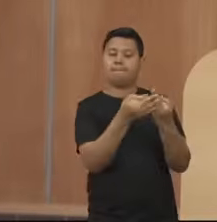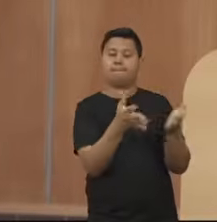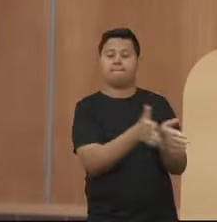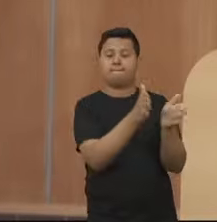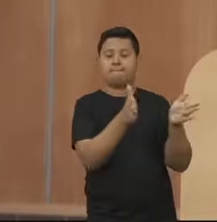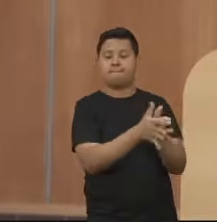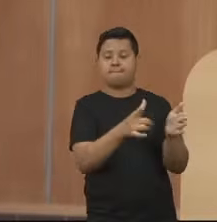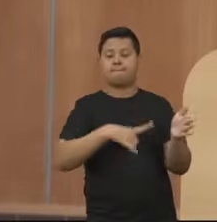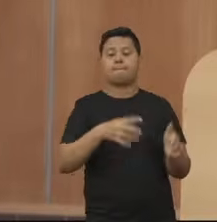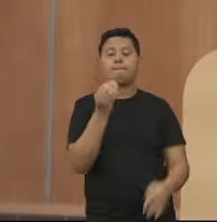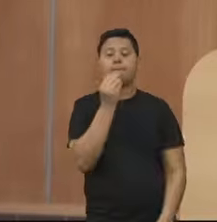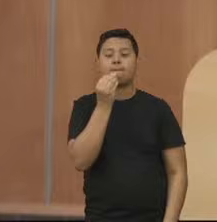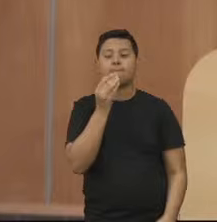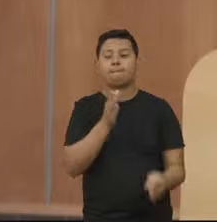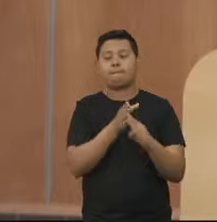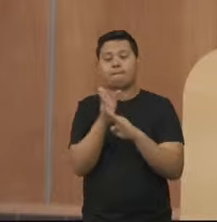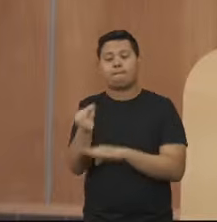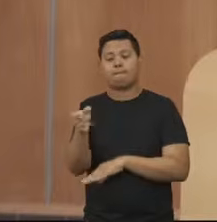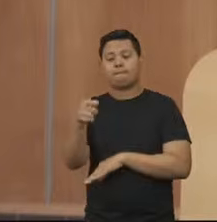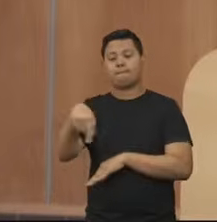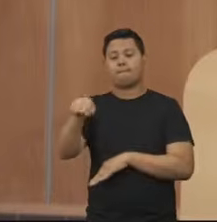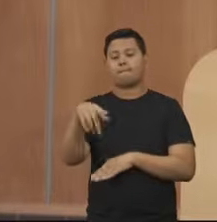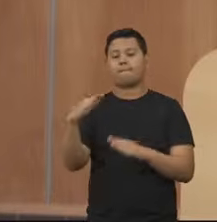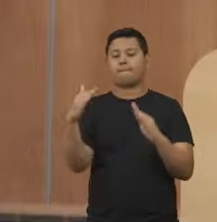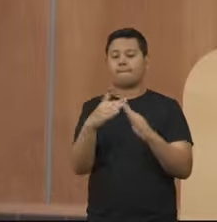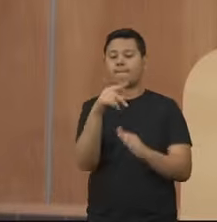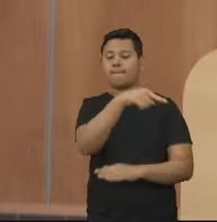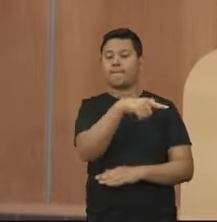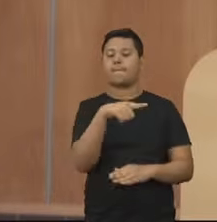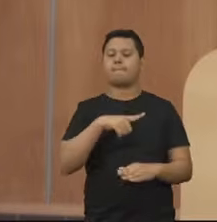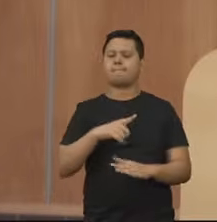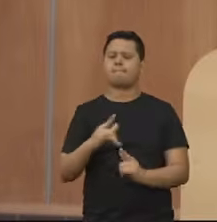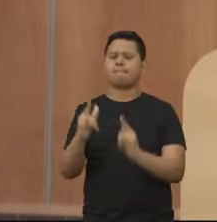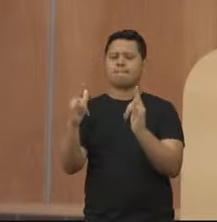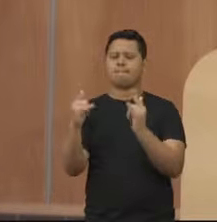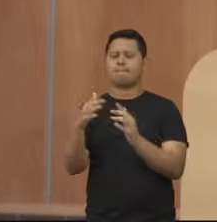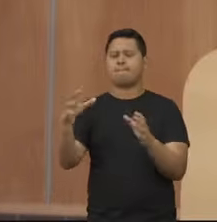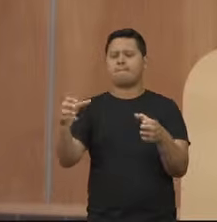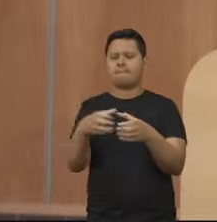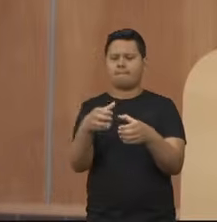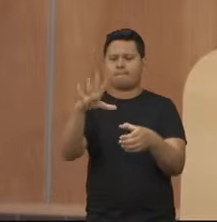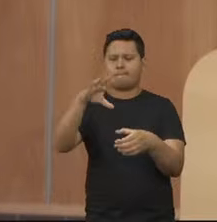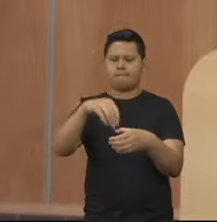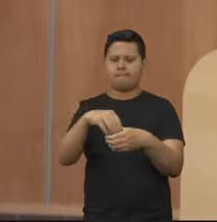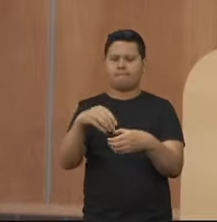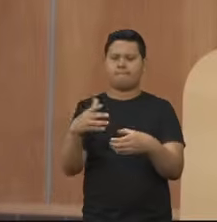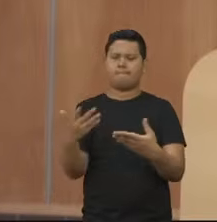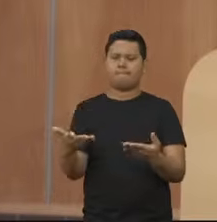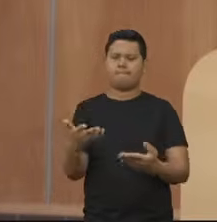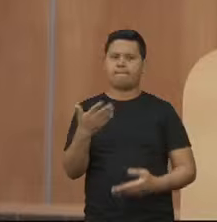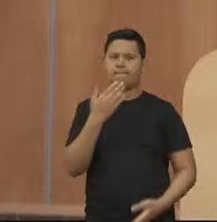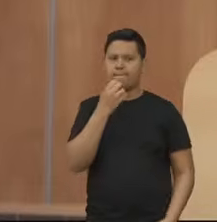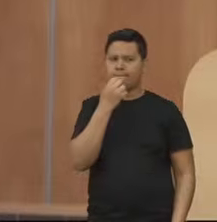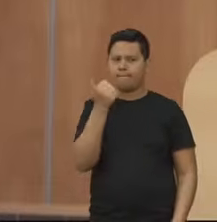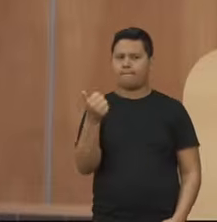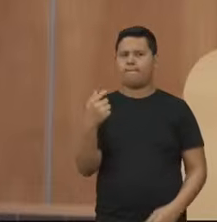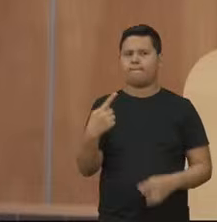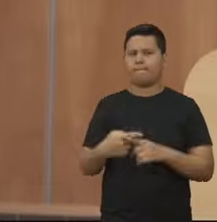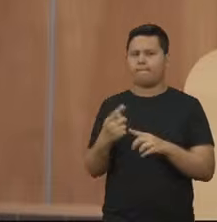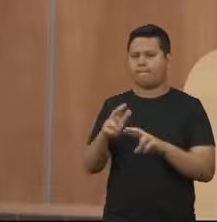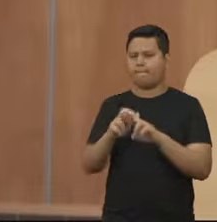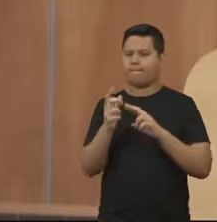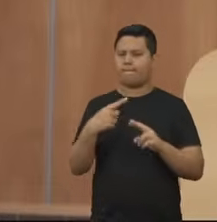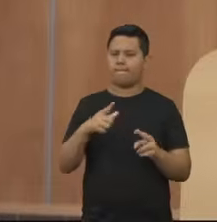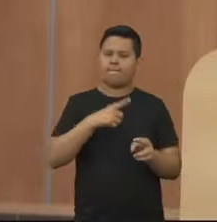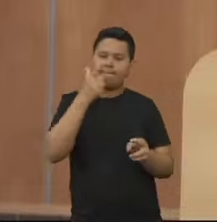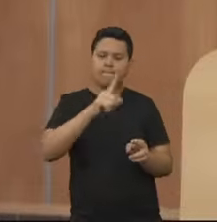carentes tenham oportunidade de terem casas, né, terem apartamentos na região próxima do centro. E assim elas